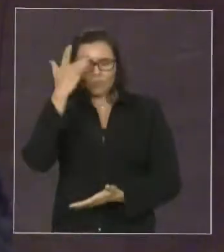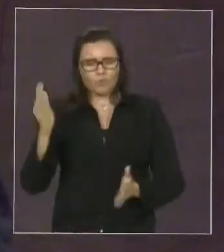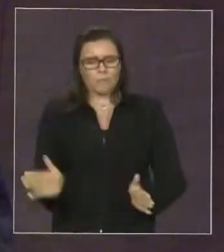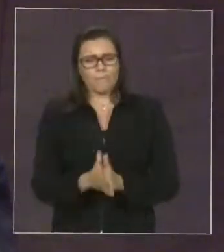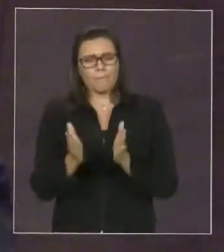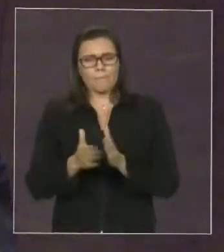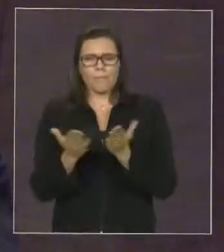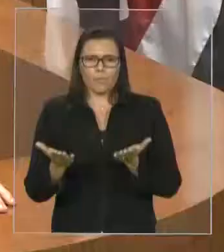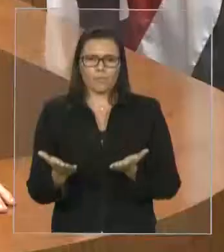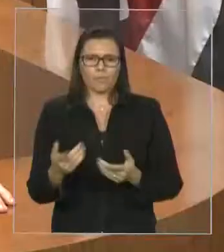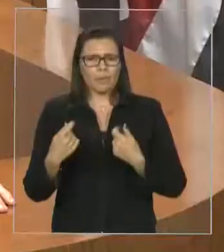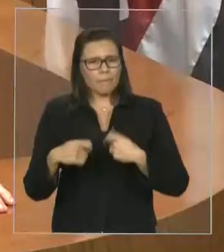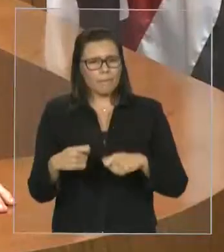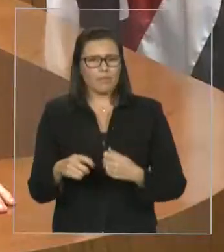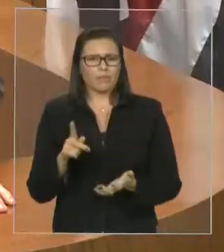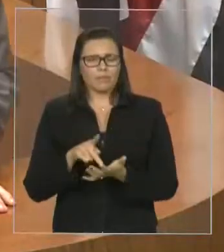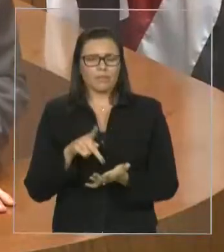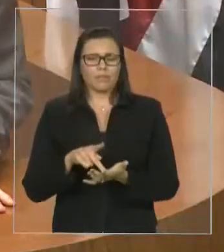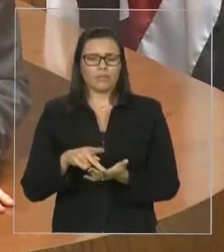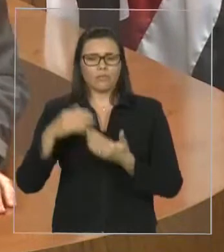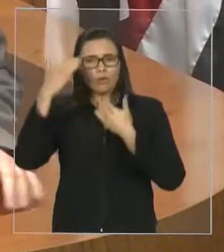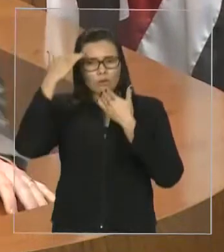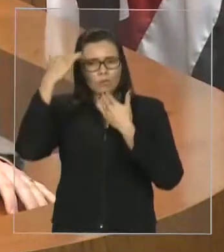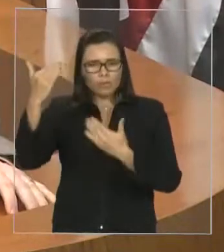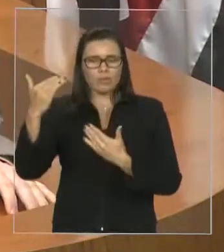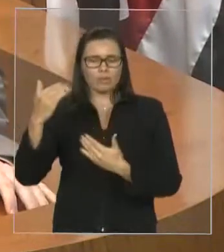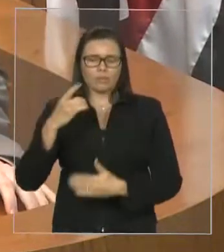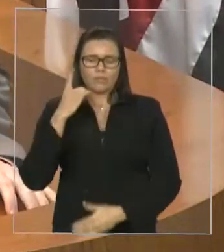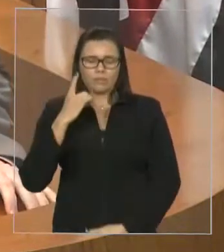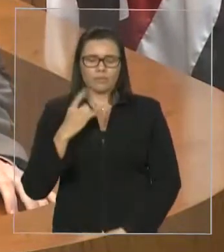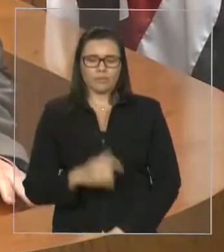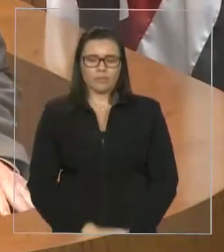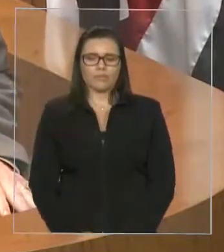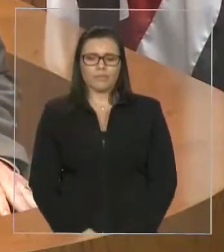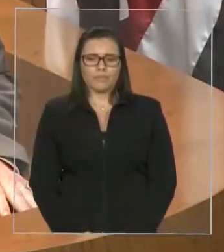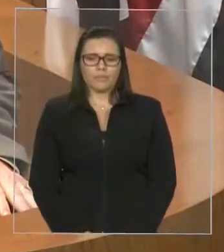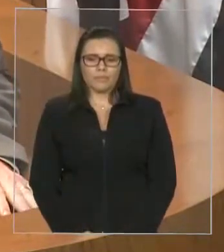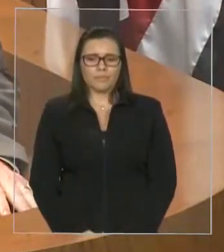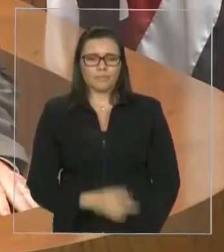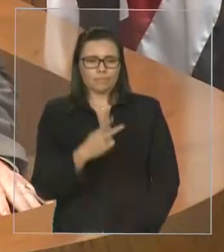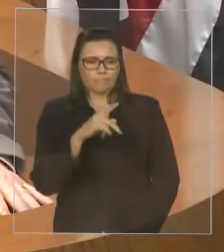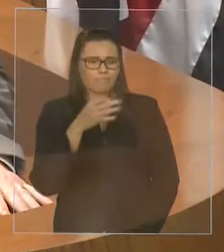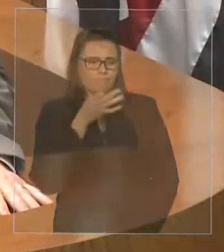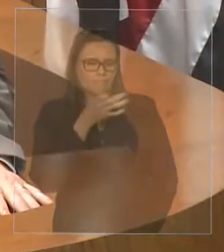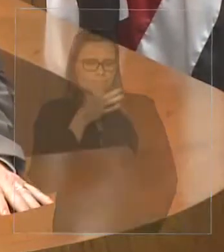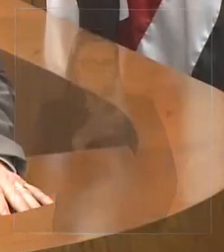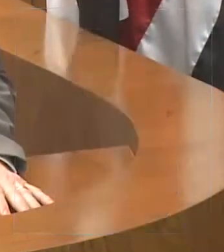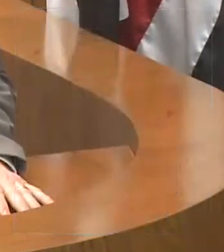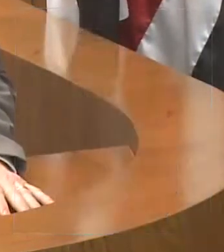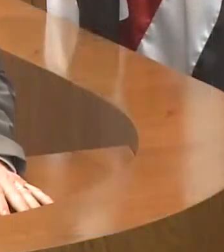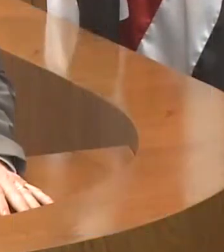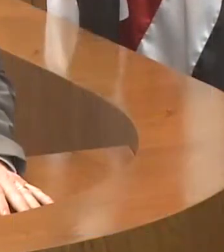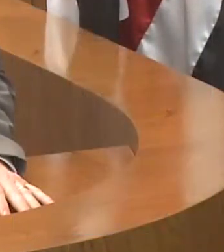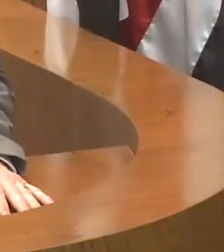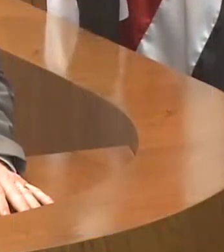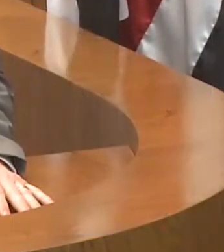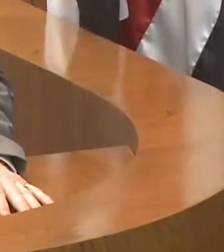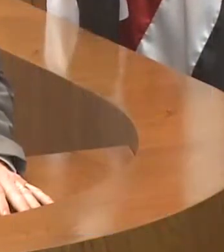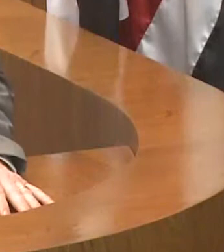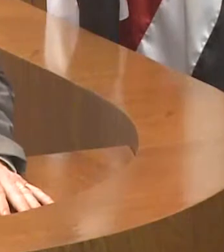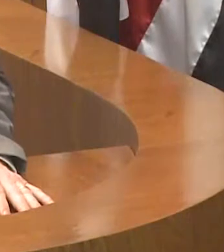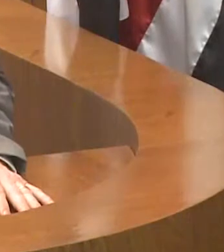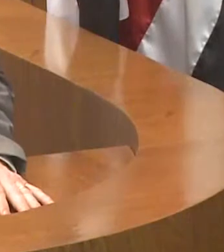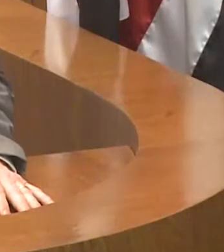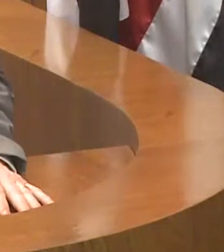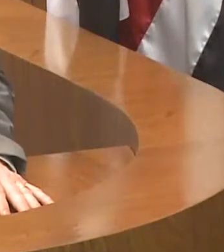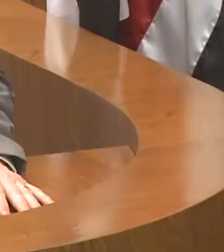deputado. Agradeço pela parte, deputado Levi. Otelino, Deputado Rogério. quando possível, me permita uma parte. Agora. Deputado Otelino, o que nós vimos hoje de manhã no